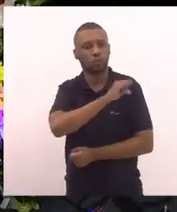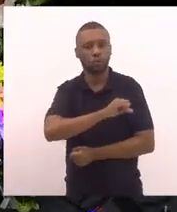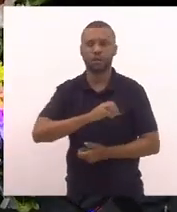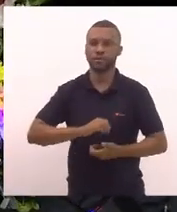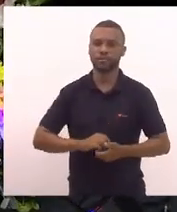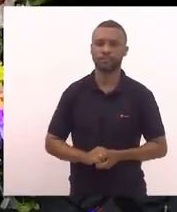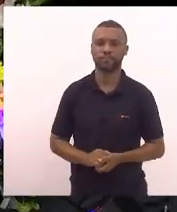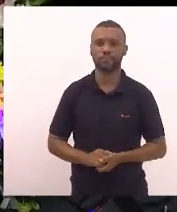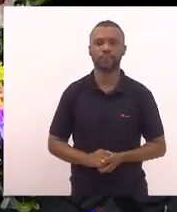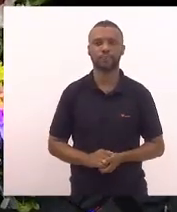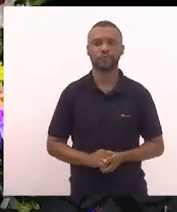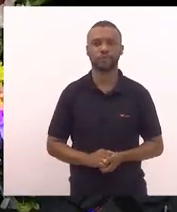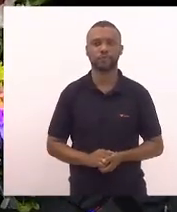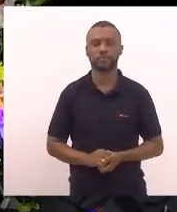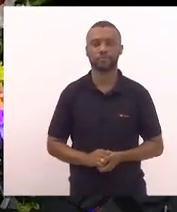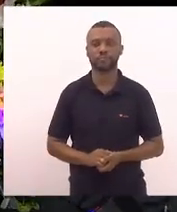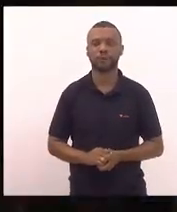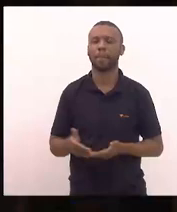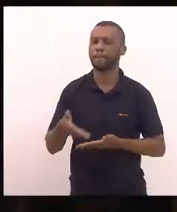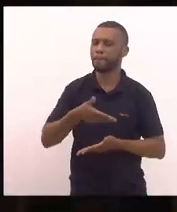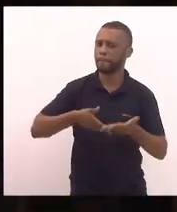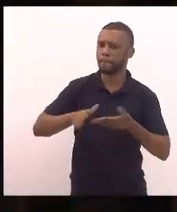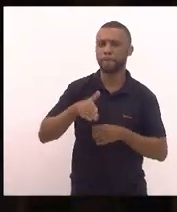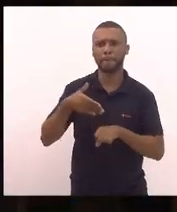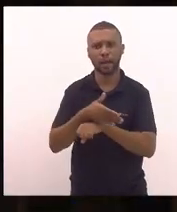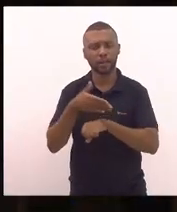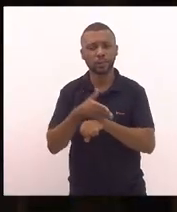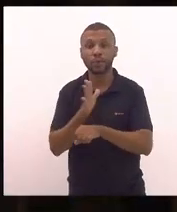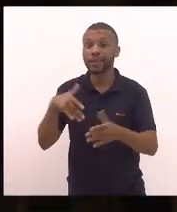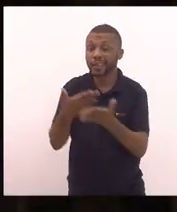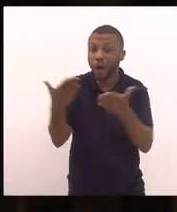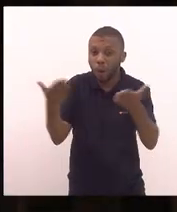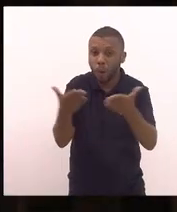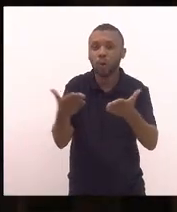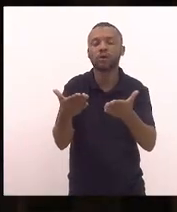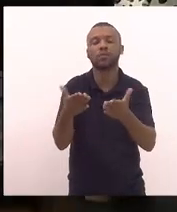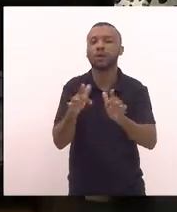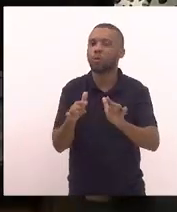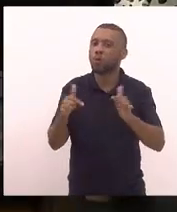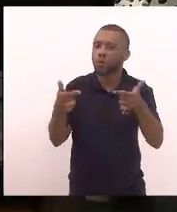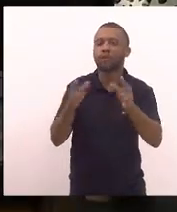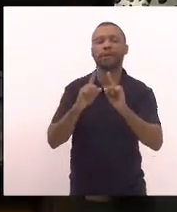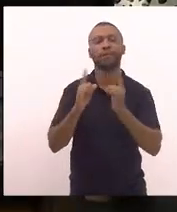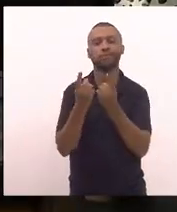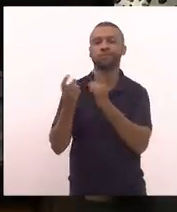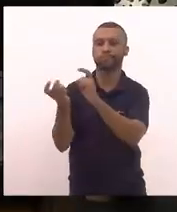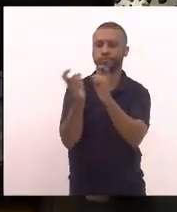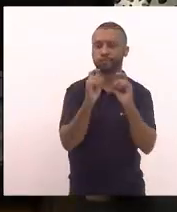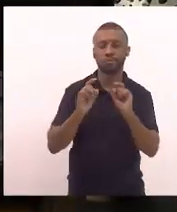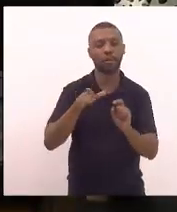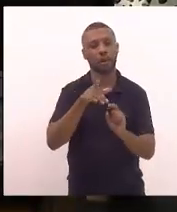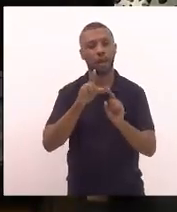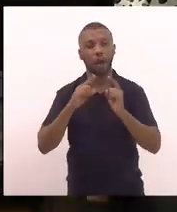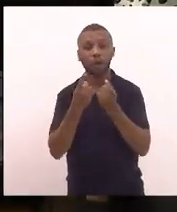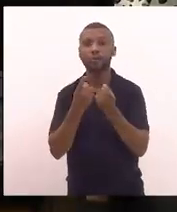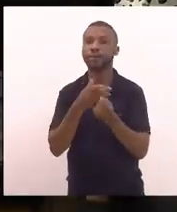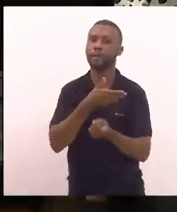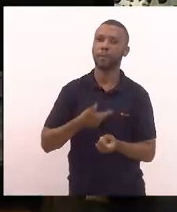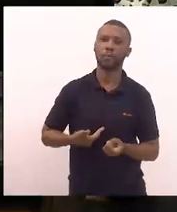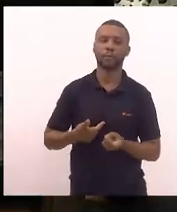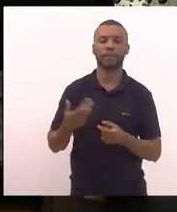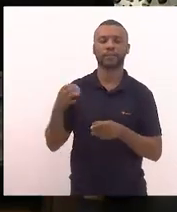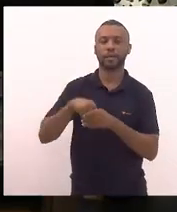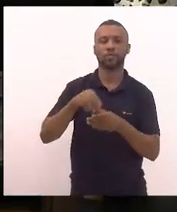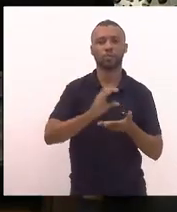Janeiro. Participou e participa ativamente das reuniões e audiências públicas do